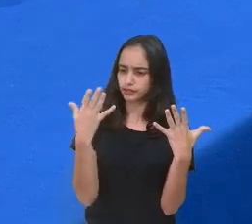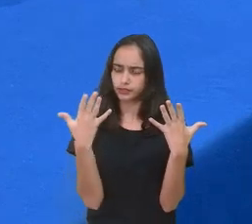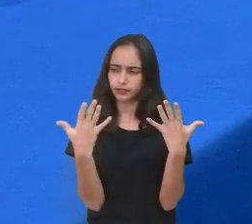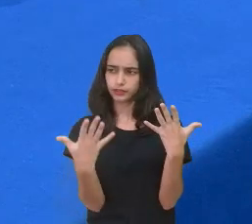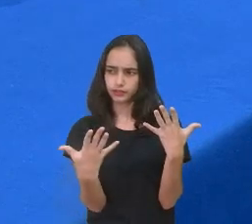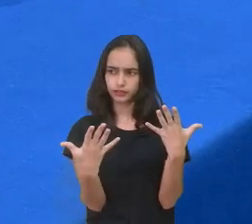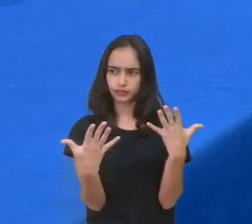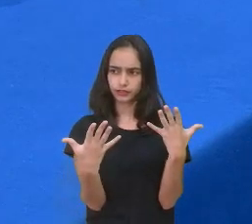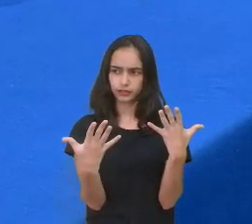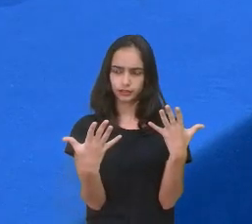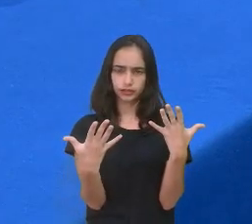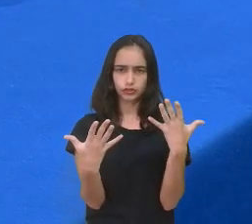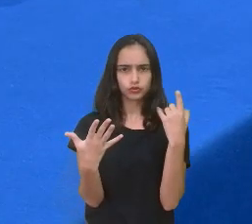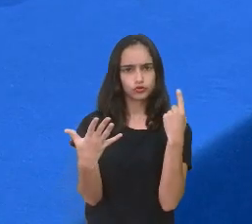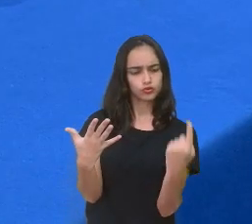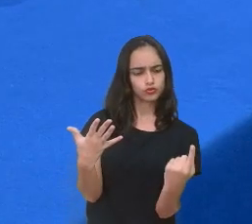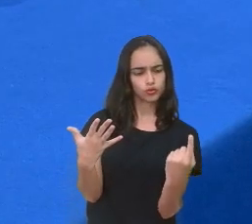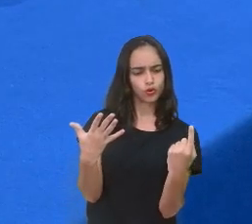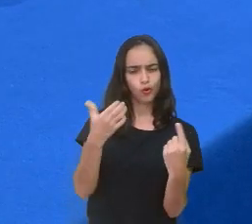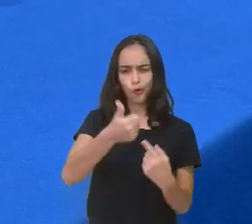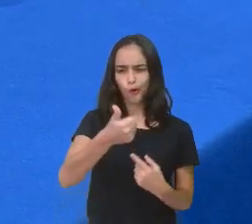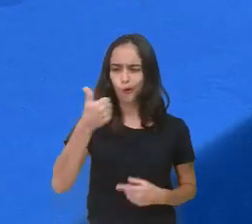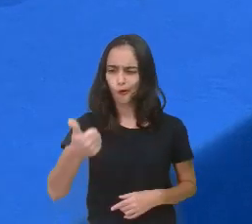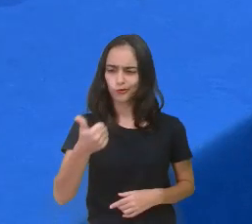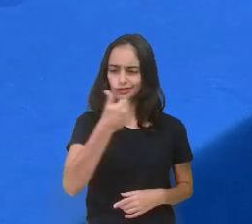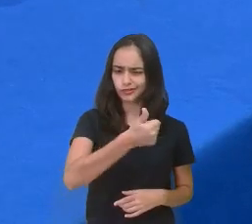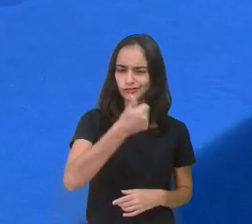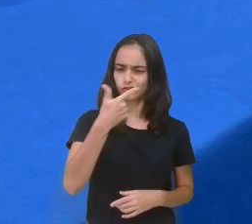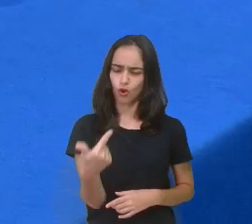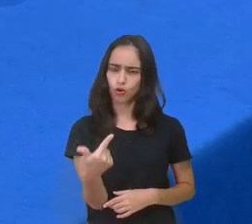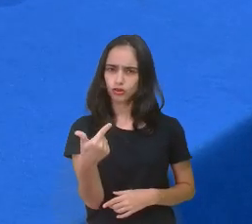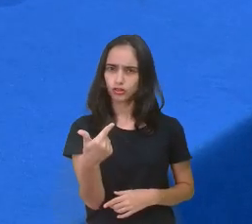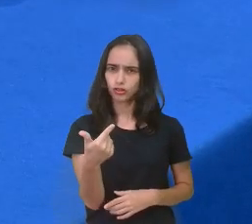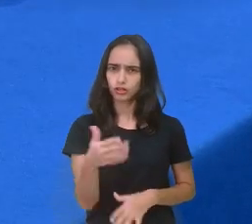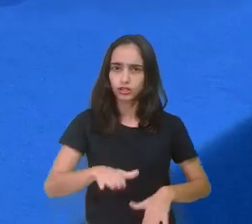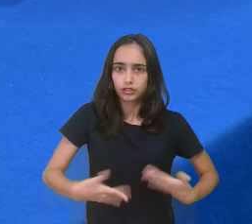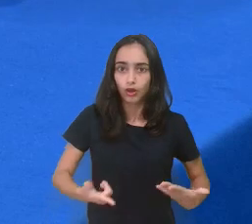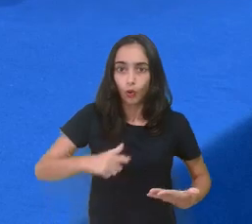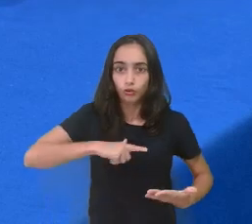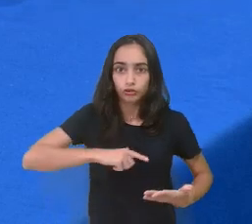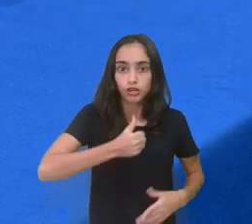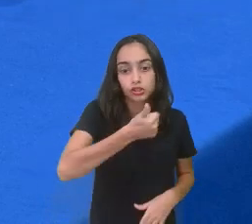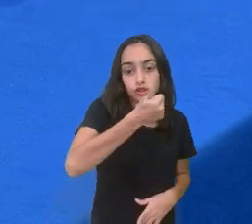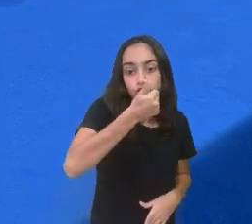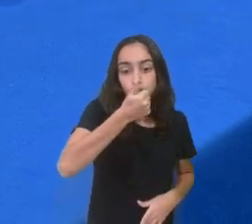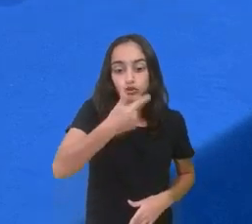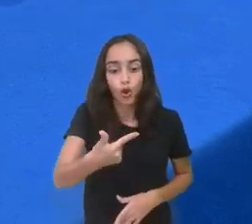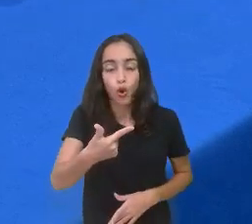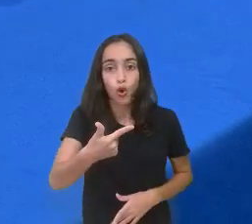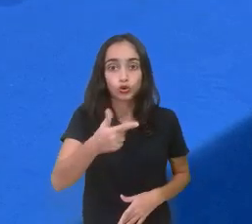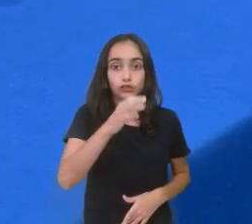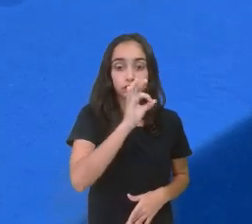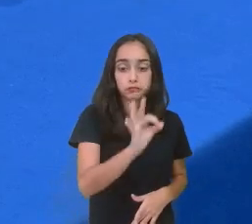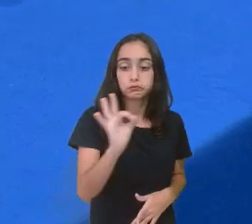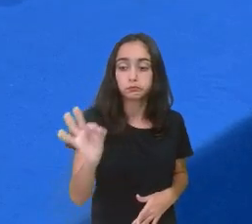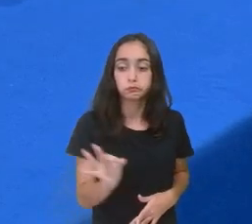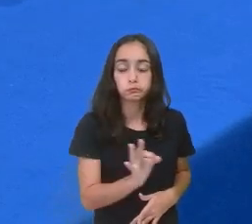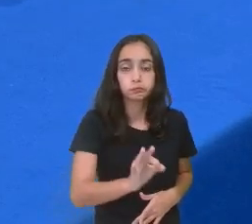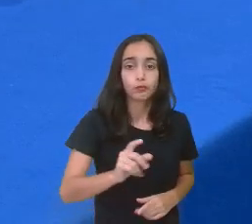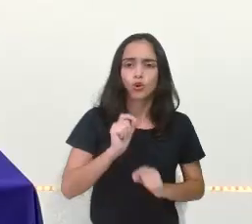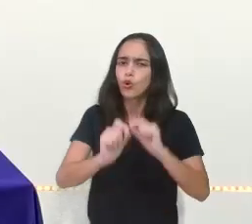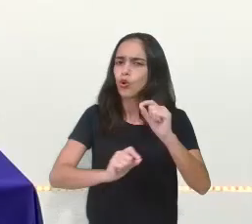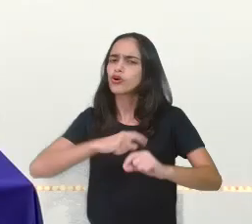9, 10, 11, 12. Eu tenho aqui 12 bolinhas. Então, o que foi que eu fiz?